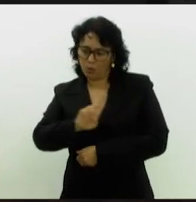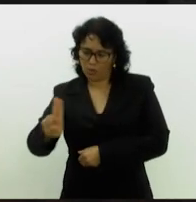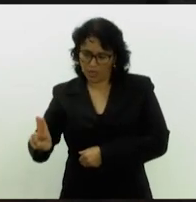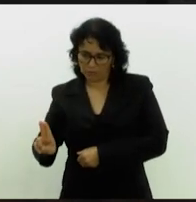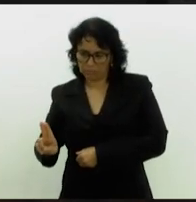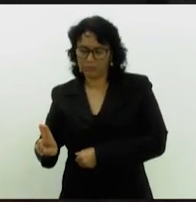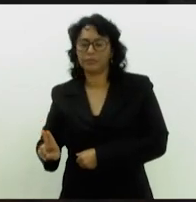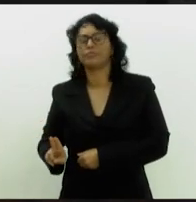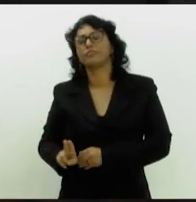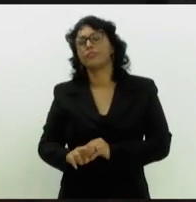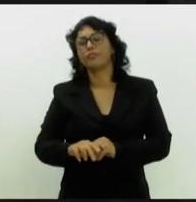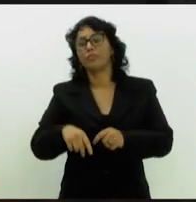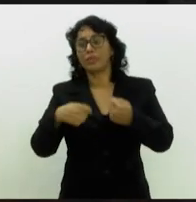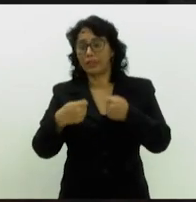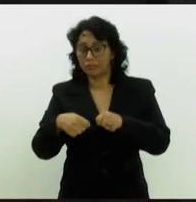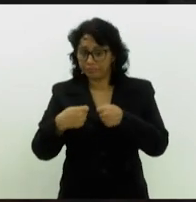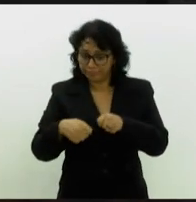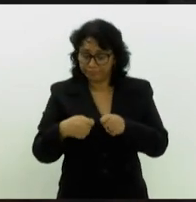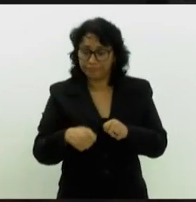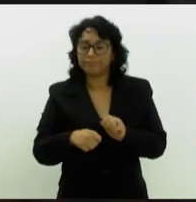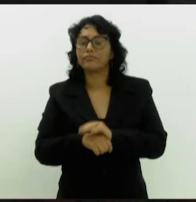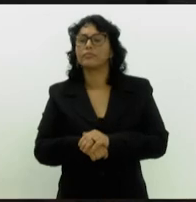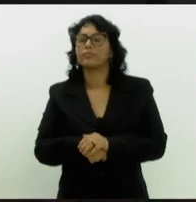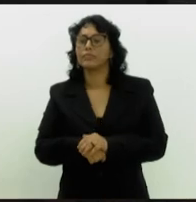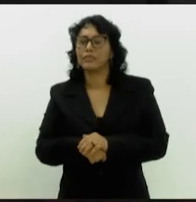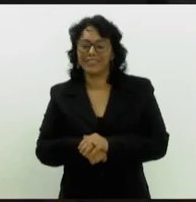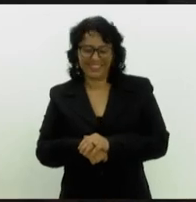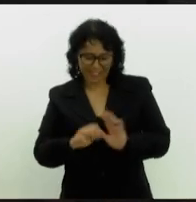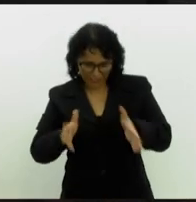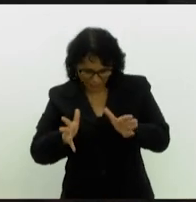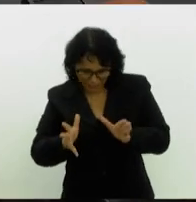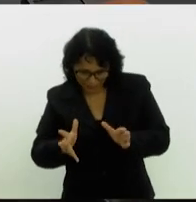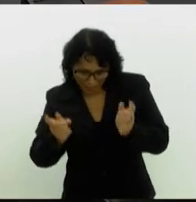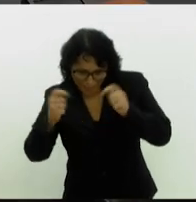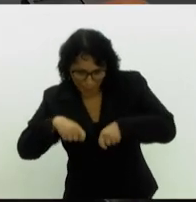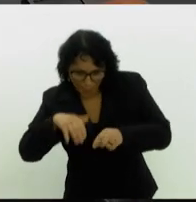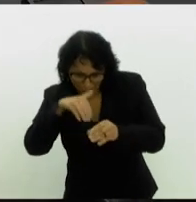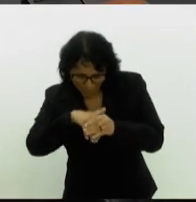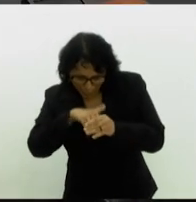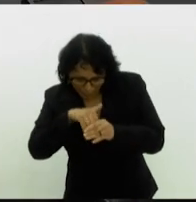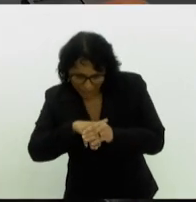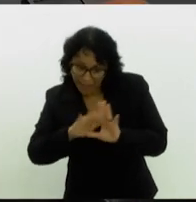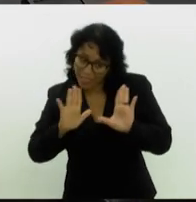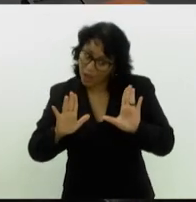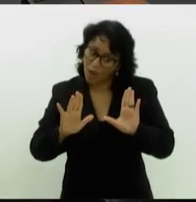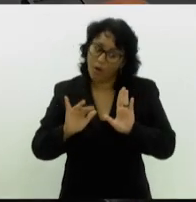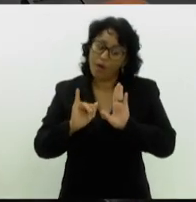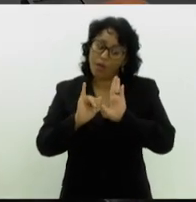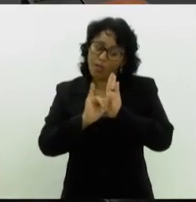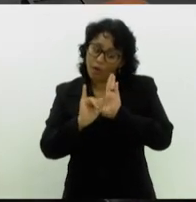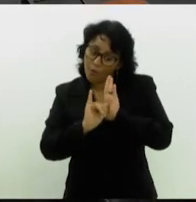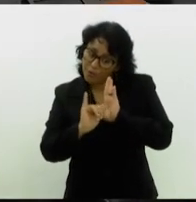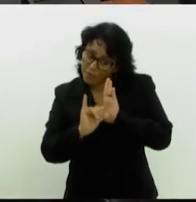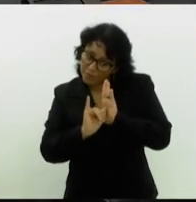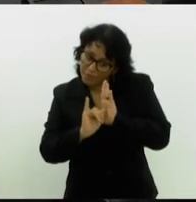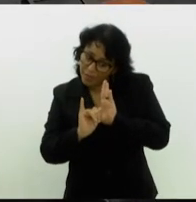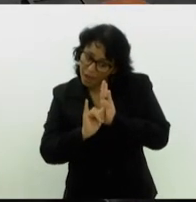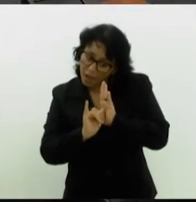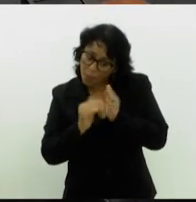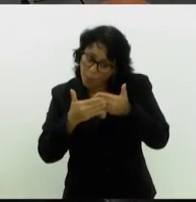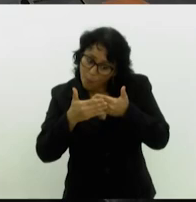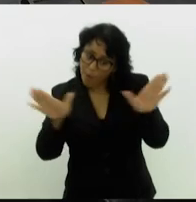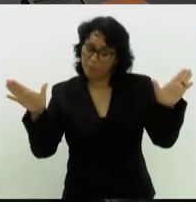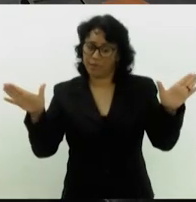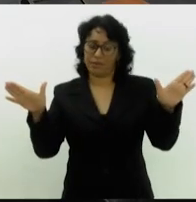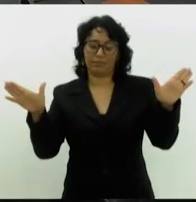mais um mecanismo de eficiência já posso votar não só quando abriu o edital e e os nomes foram impostos que será